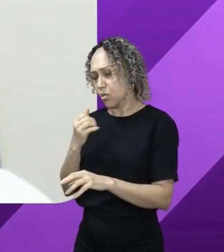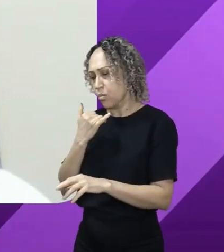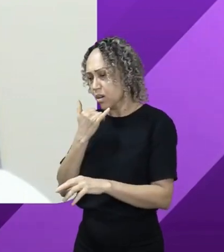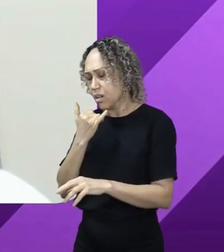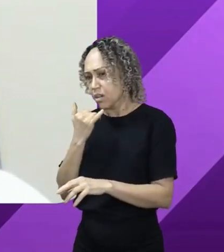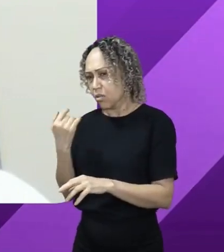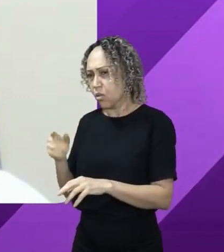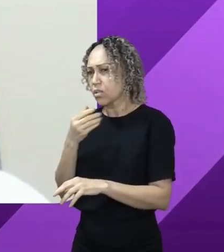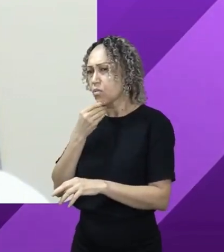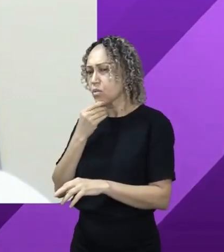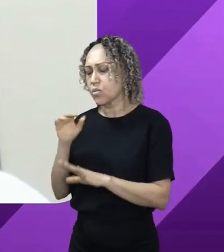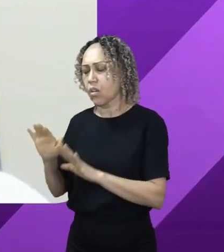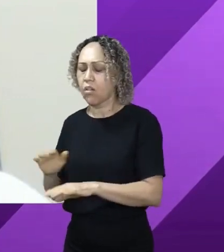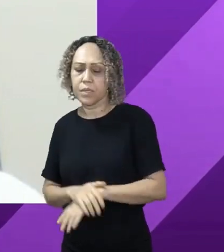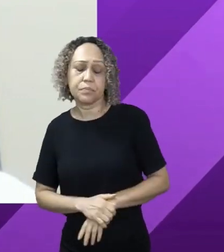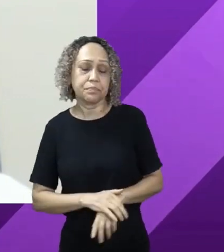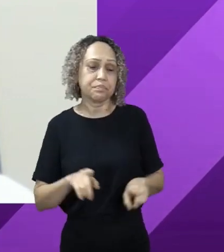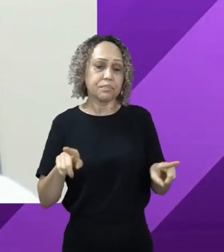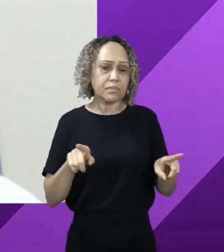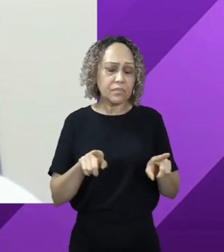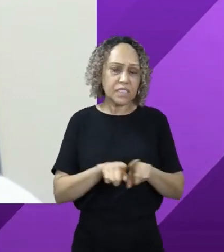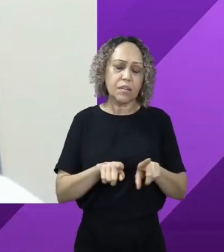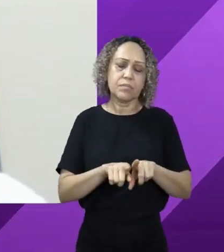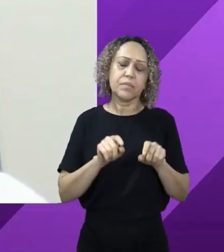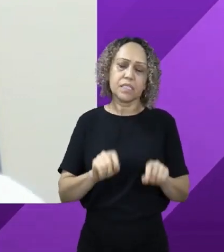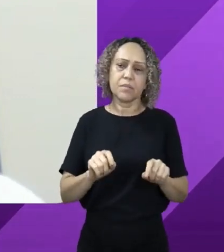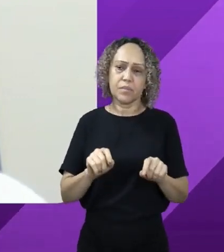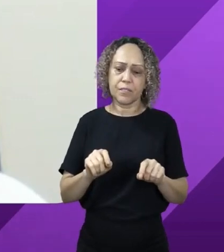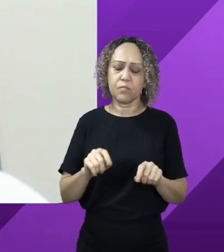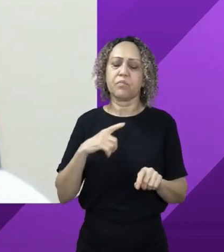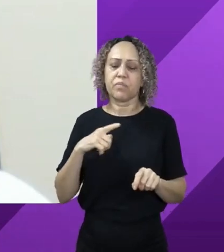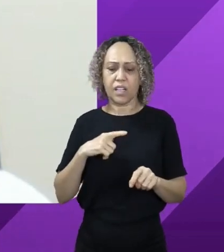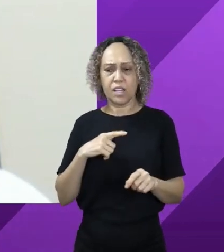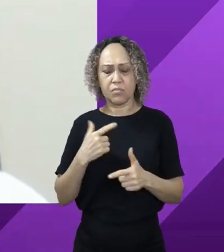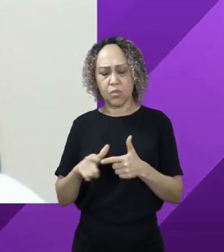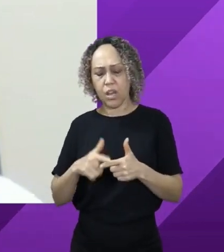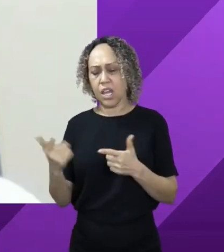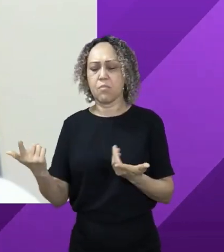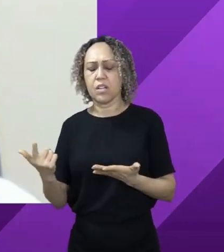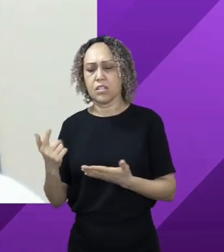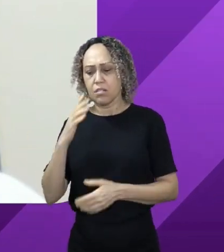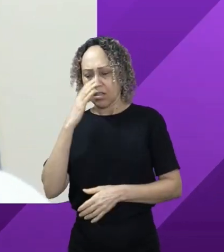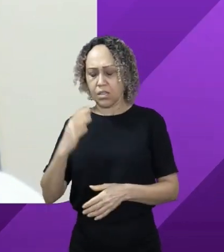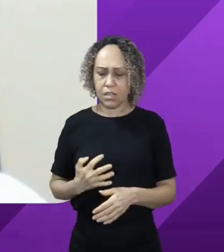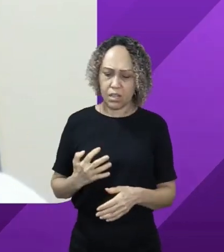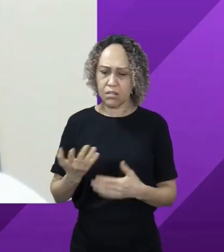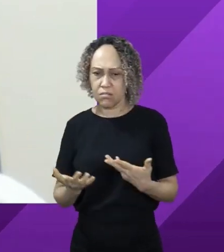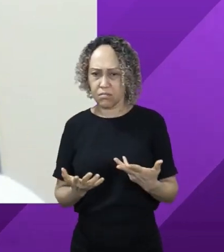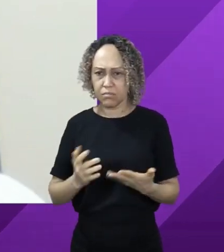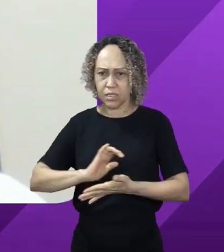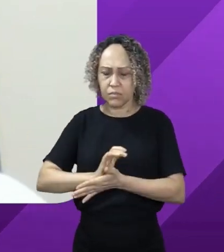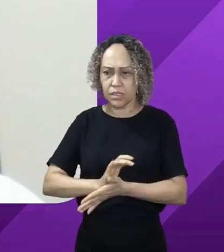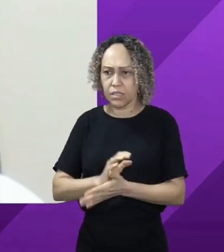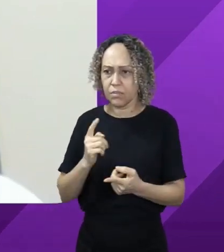e isso trouxe um debate forte na cidade, né? E a gente precisou explicar que quando a gente fazia